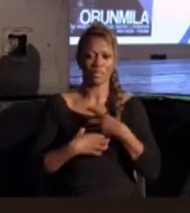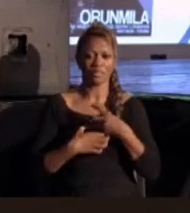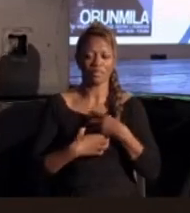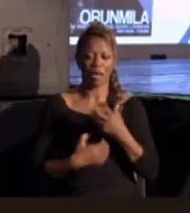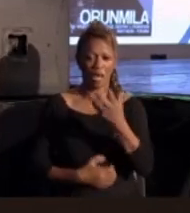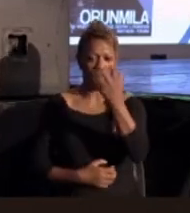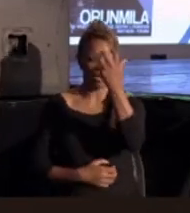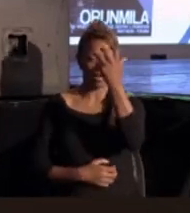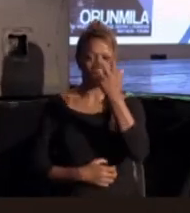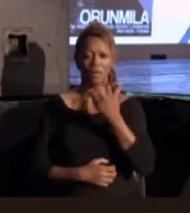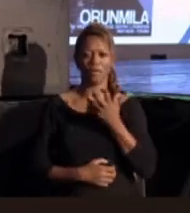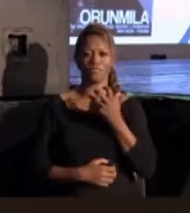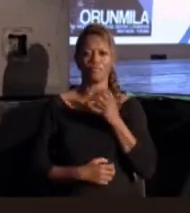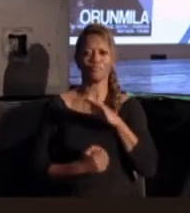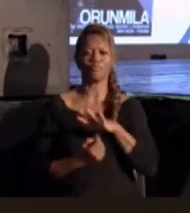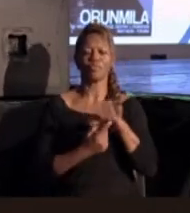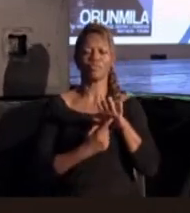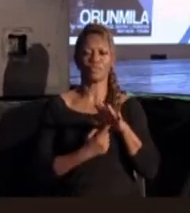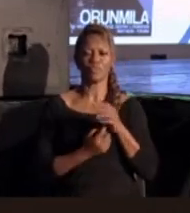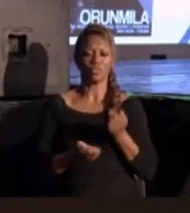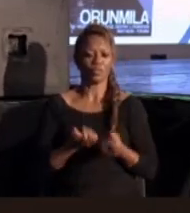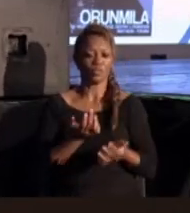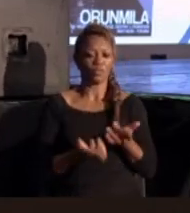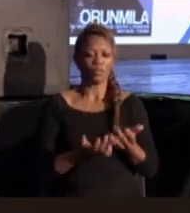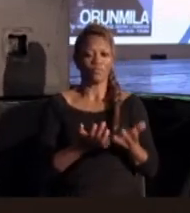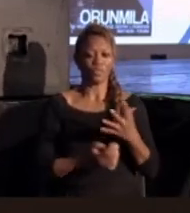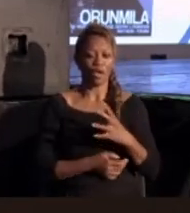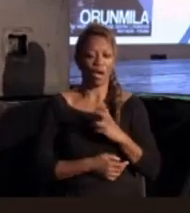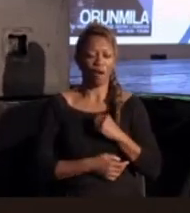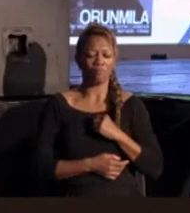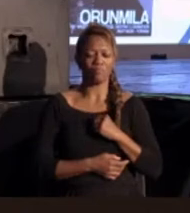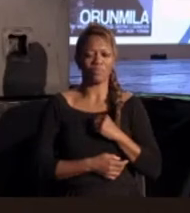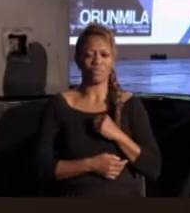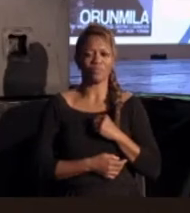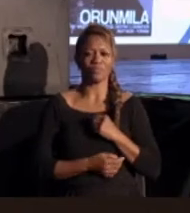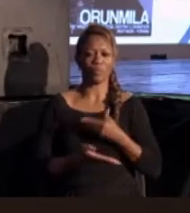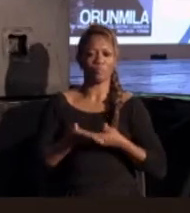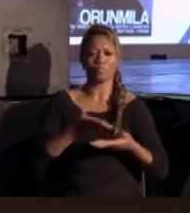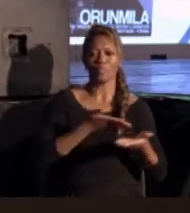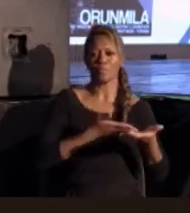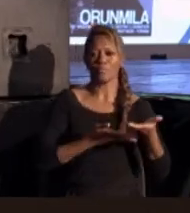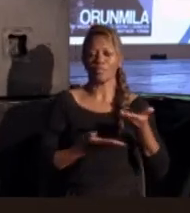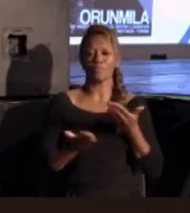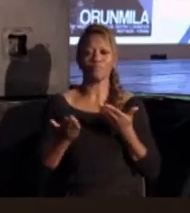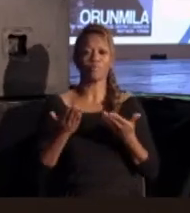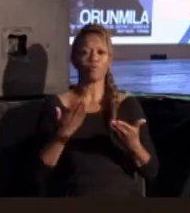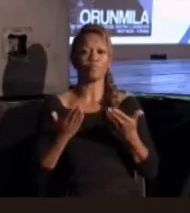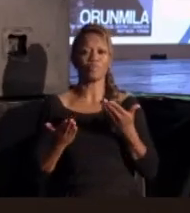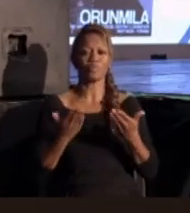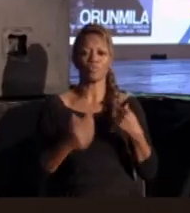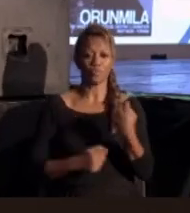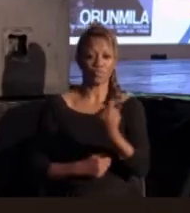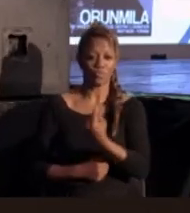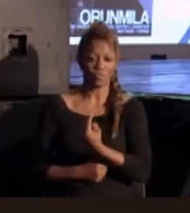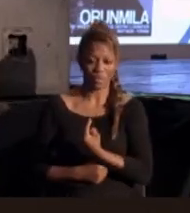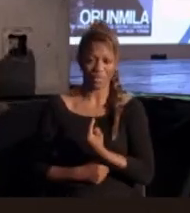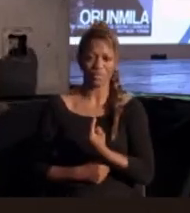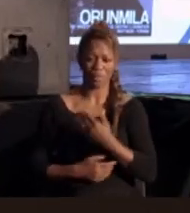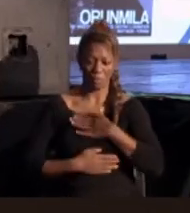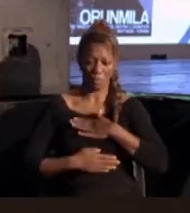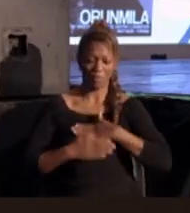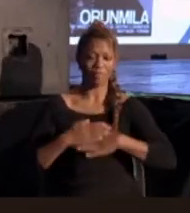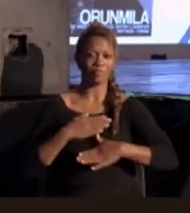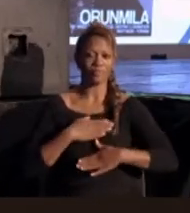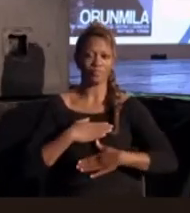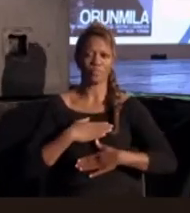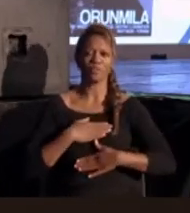o sentimento da raiva pode se comportar como fogo, o sentimento do amor pode se comportar como água. E como nós somos um corpo, é